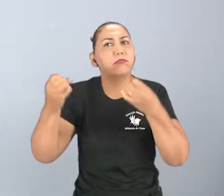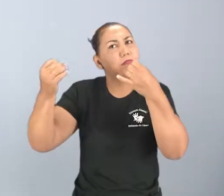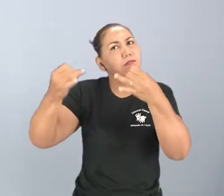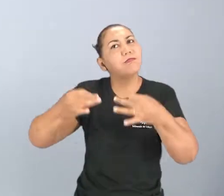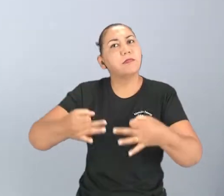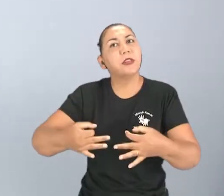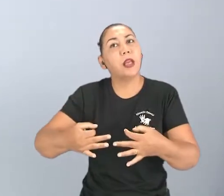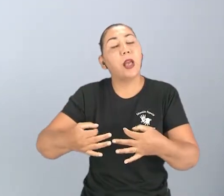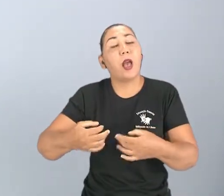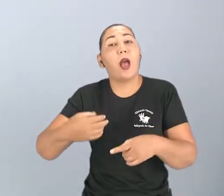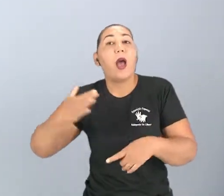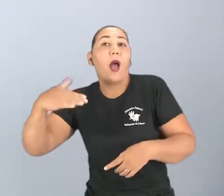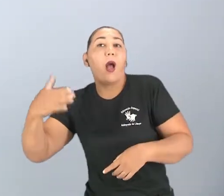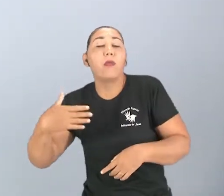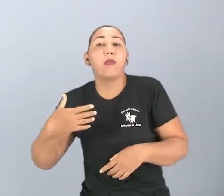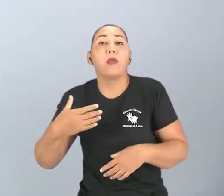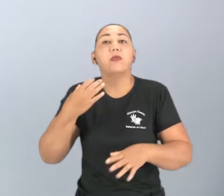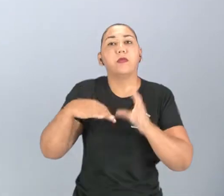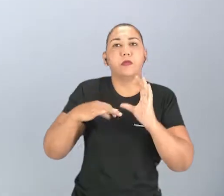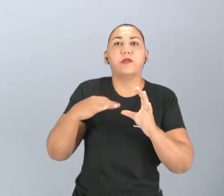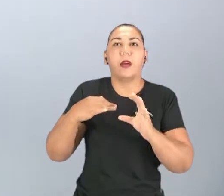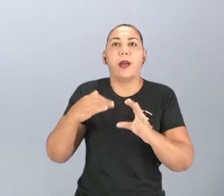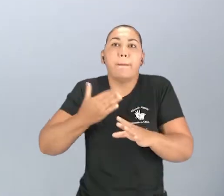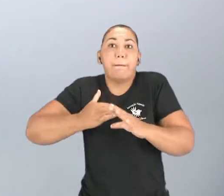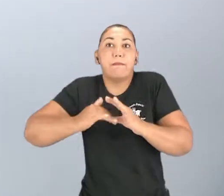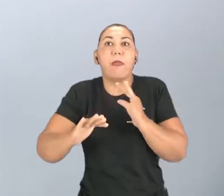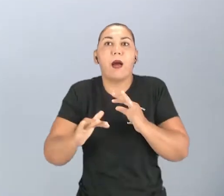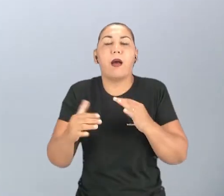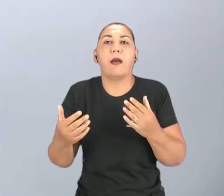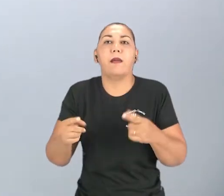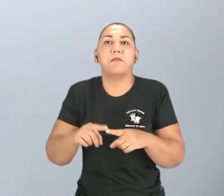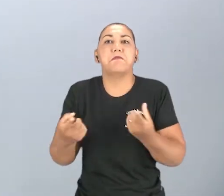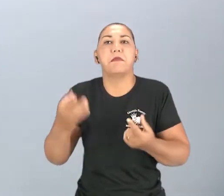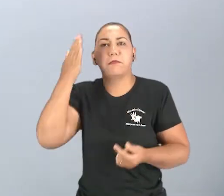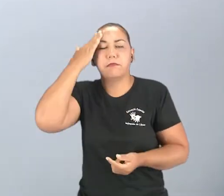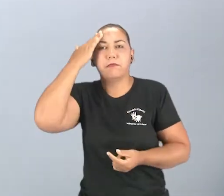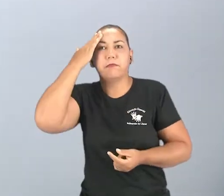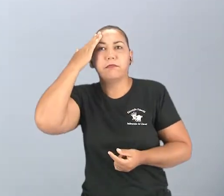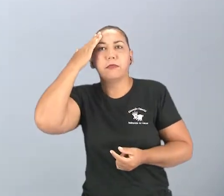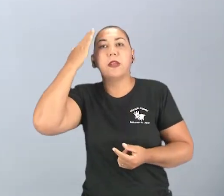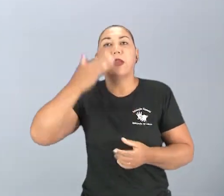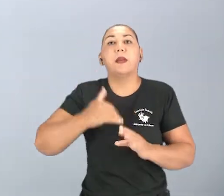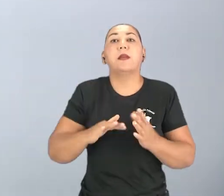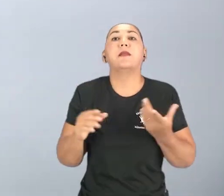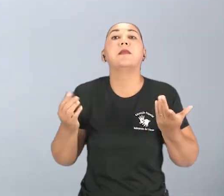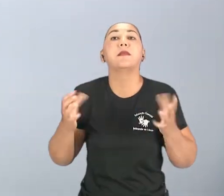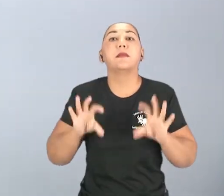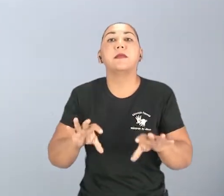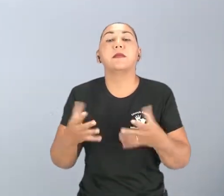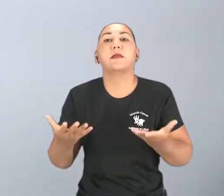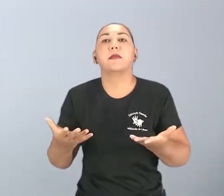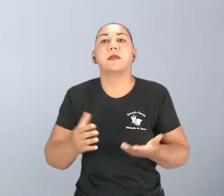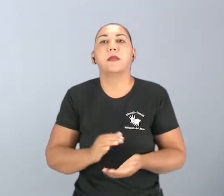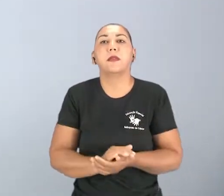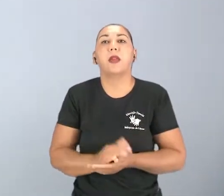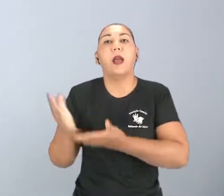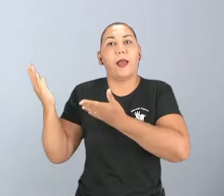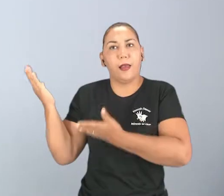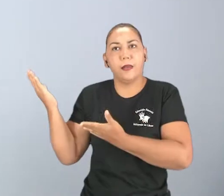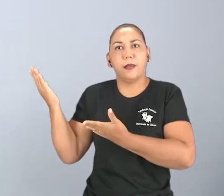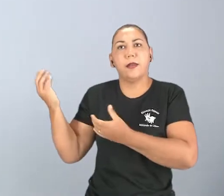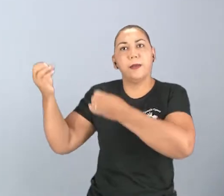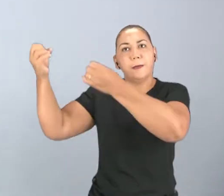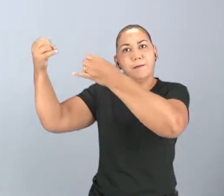canta, nós estamos, claro, passando uma mensagem. Vamos entender que mensagem é essa? Bom, aqui ele fala que o